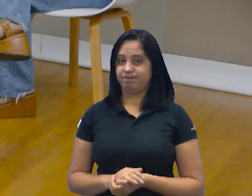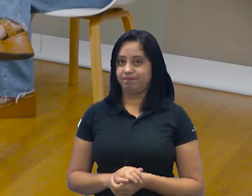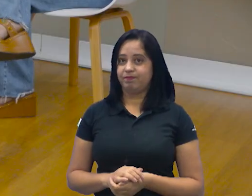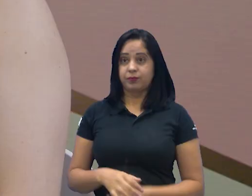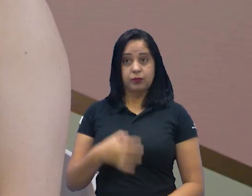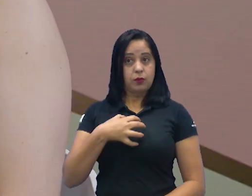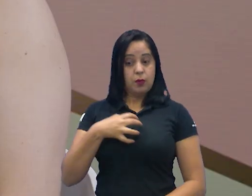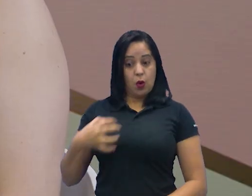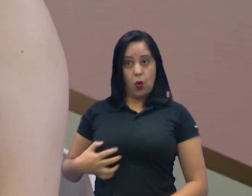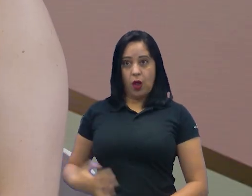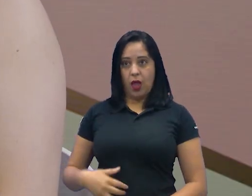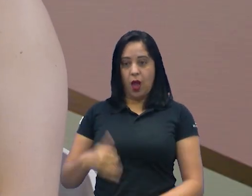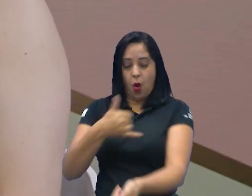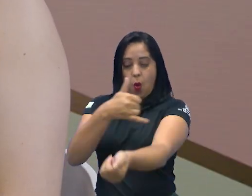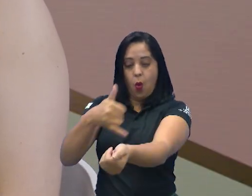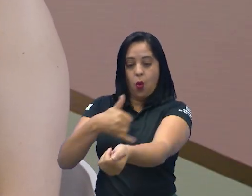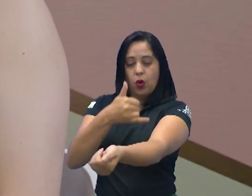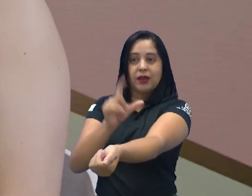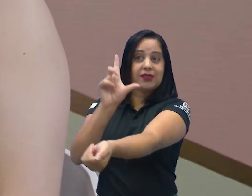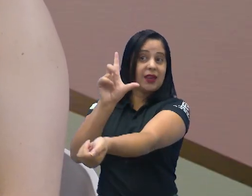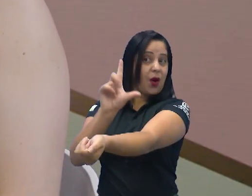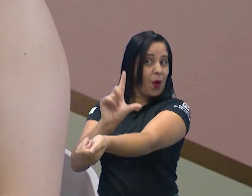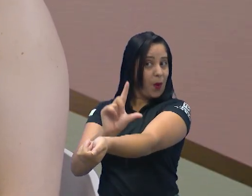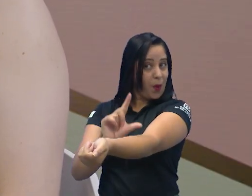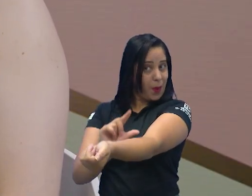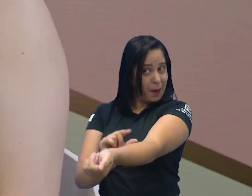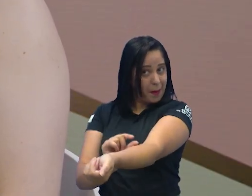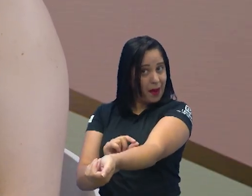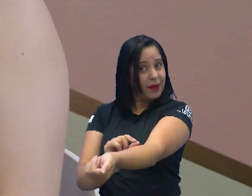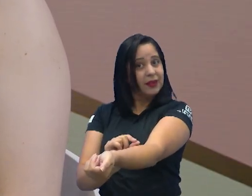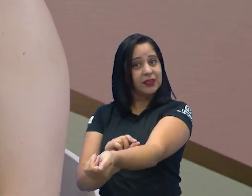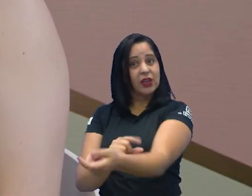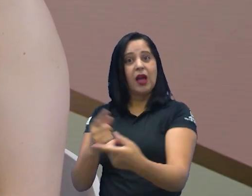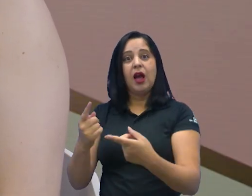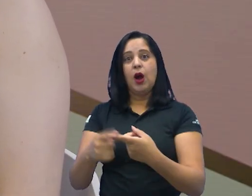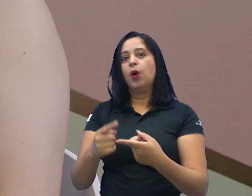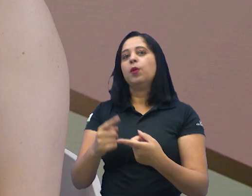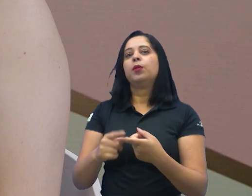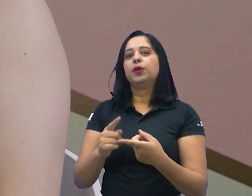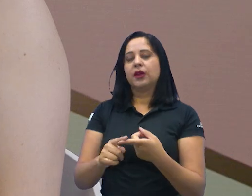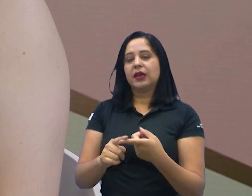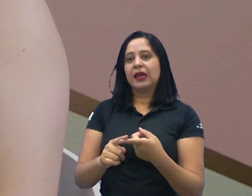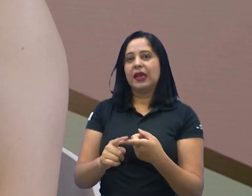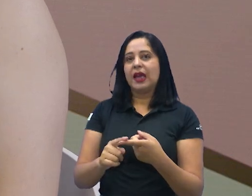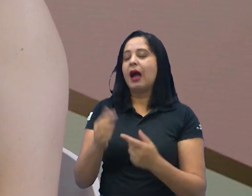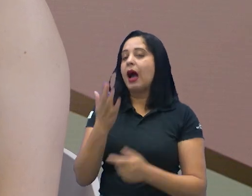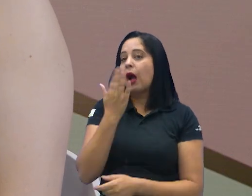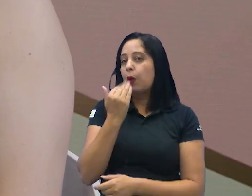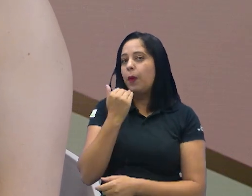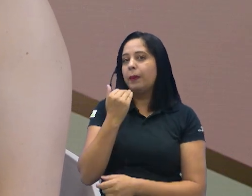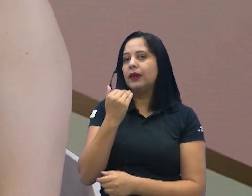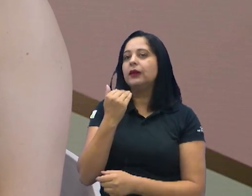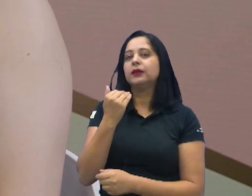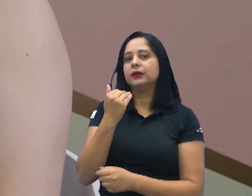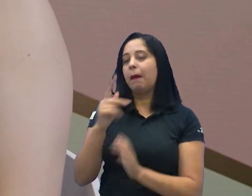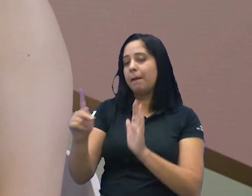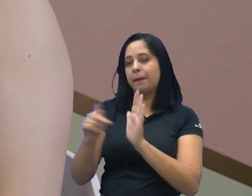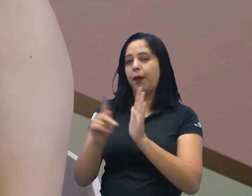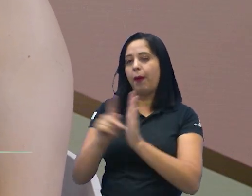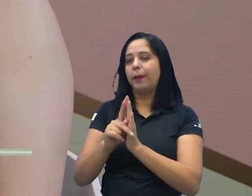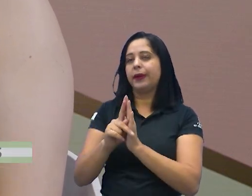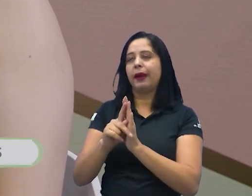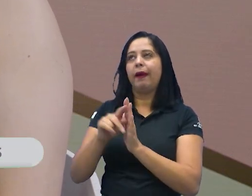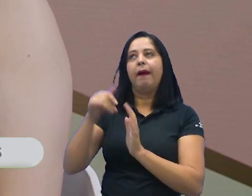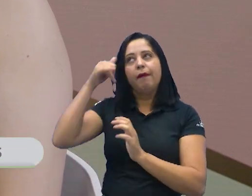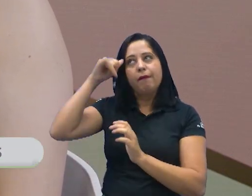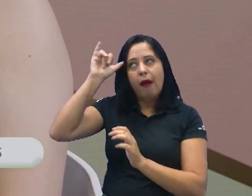o colesterol, que pode vir através dos alimentos derivados de animais, né? Então, uma alimentação vegana, a gente